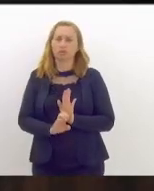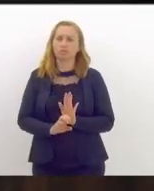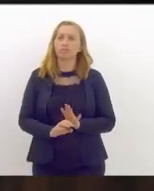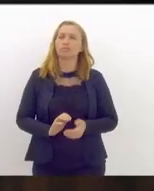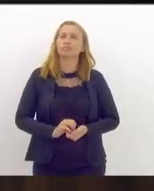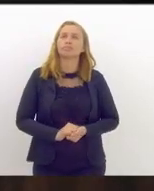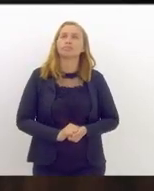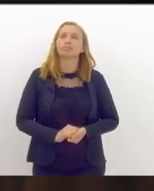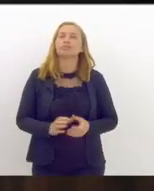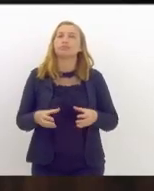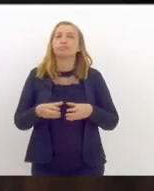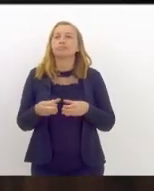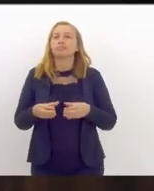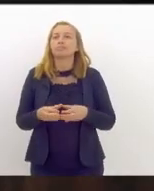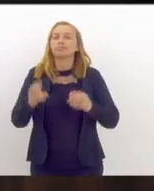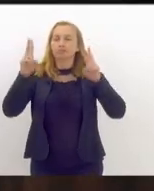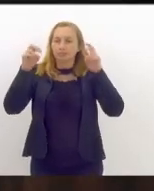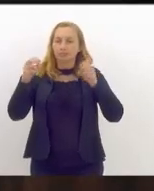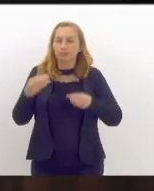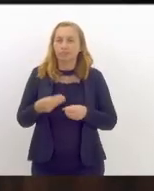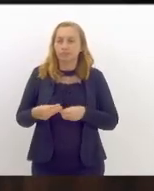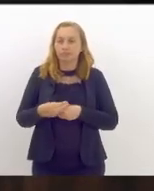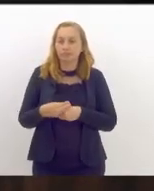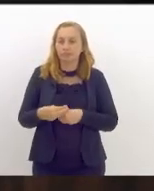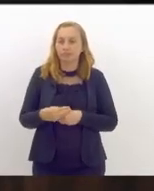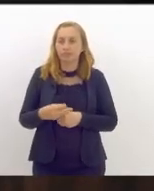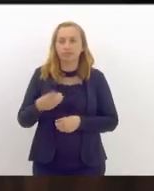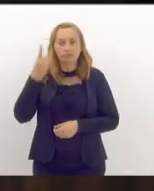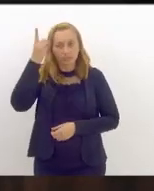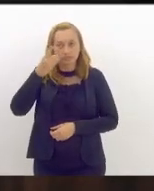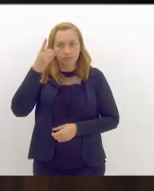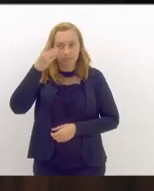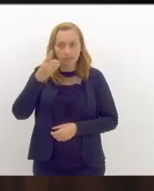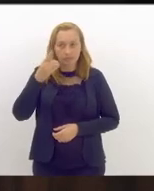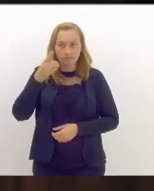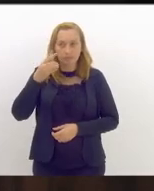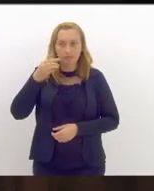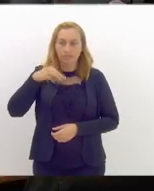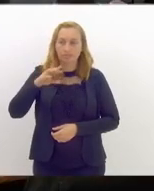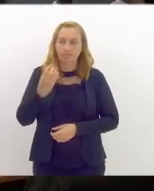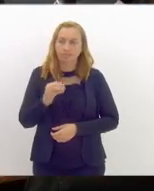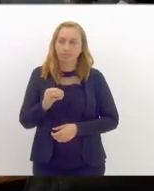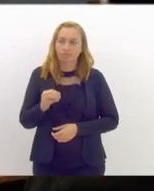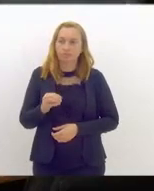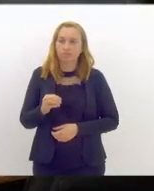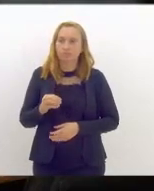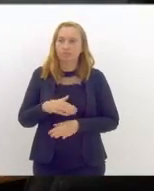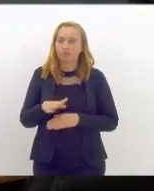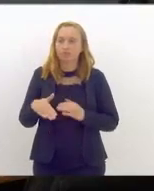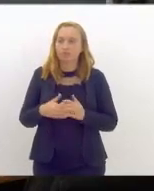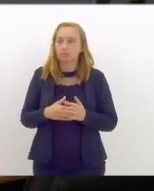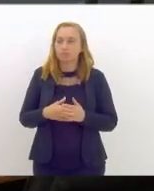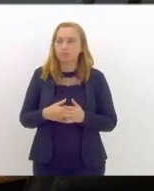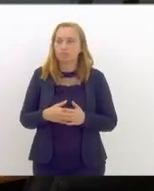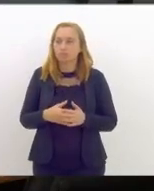pela comissão de assuntos municipais no momento em Regional deputado Carlos Macedo de cobra